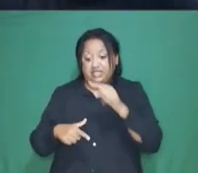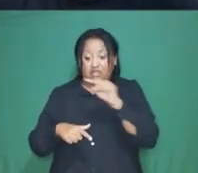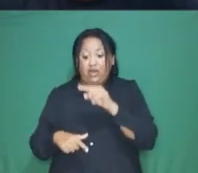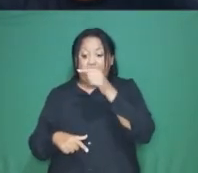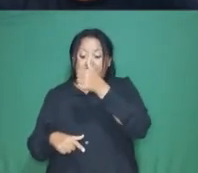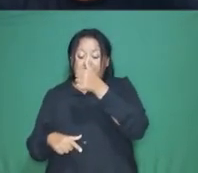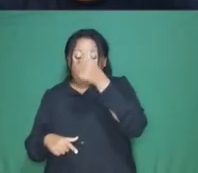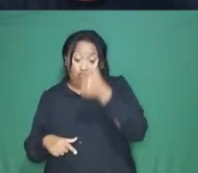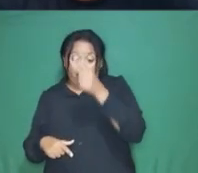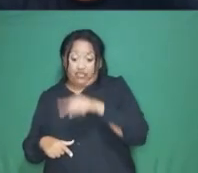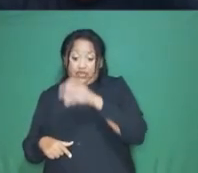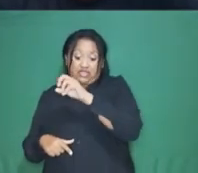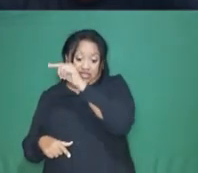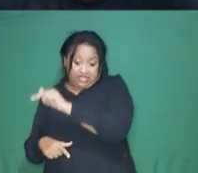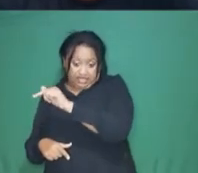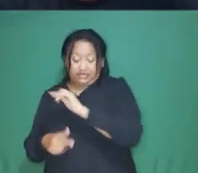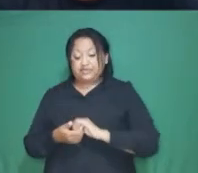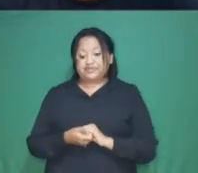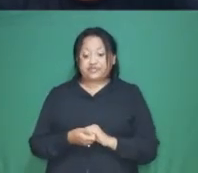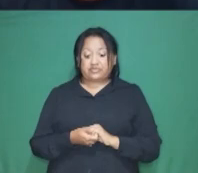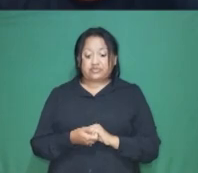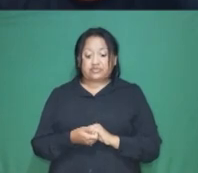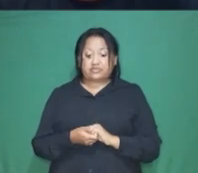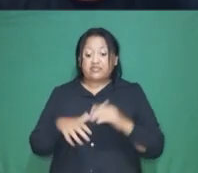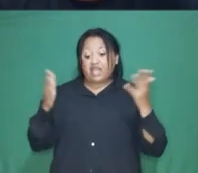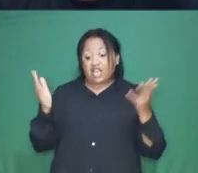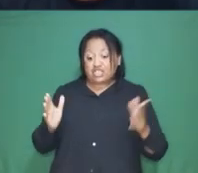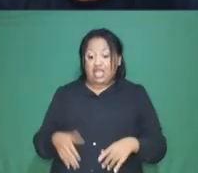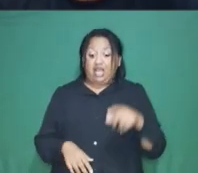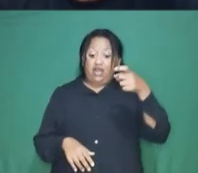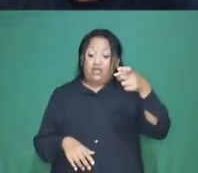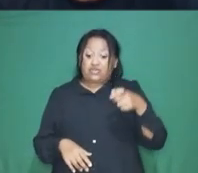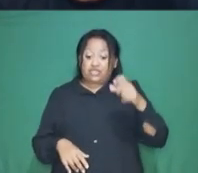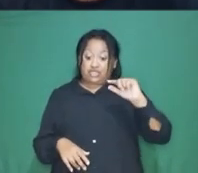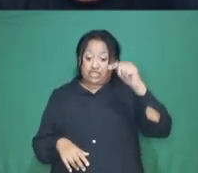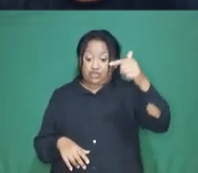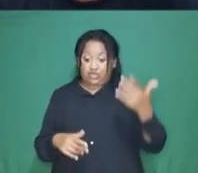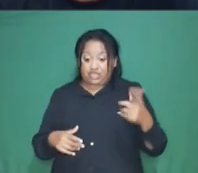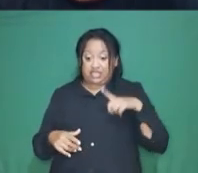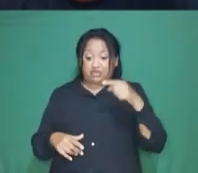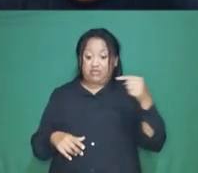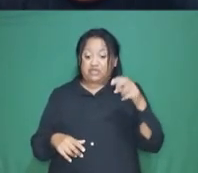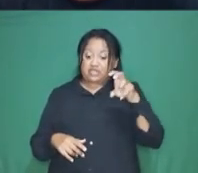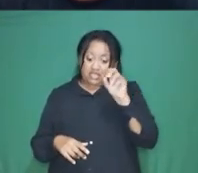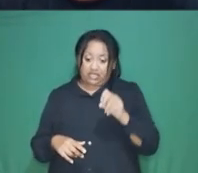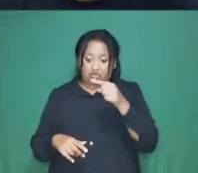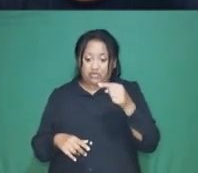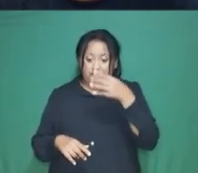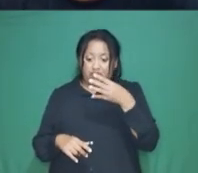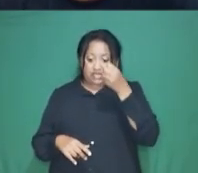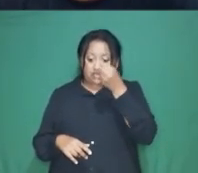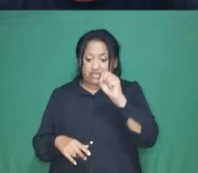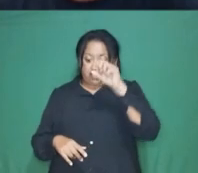teremos um vírgula zero sete dias nós teremos menos 500 com menos